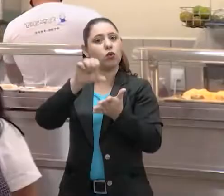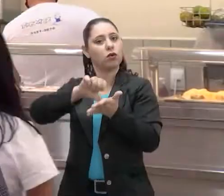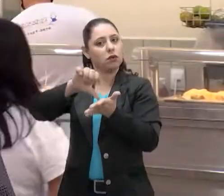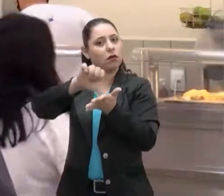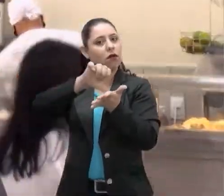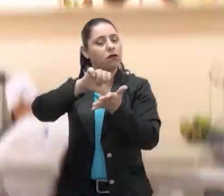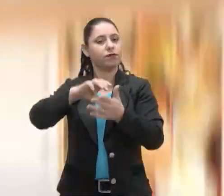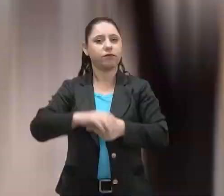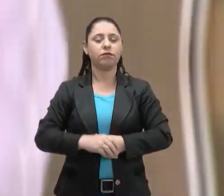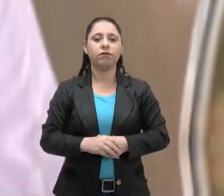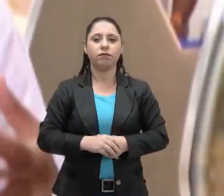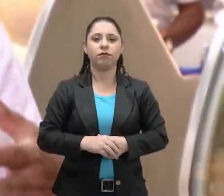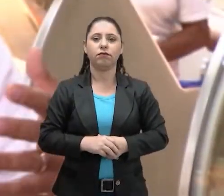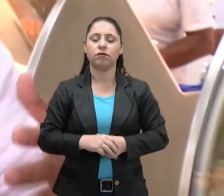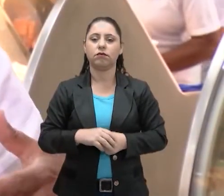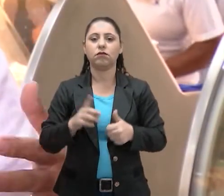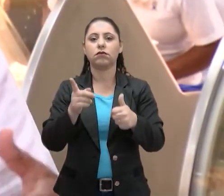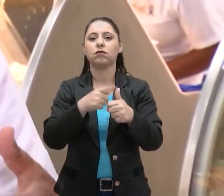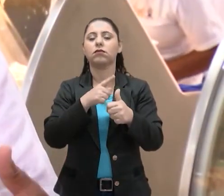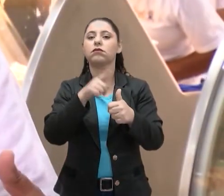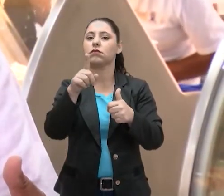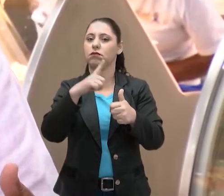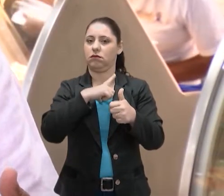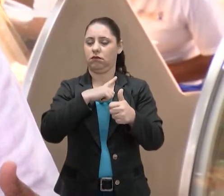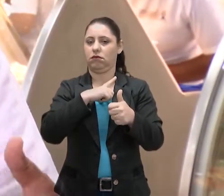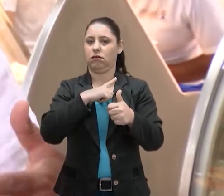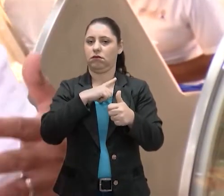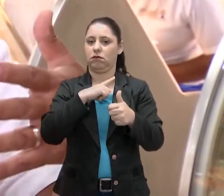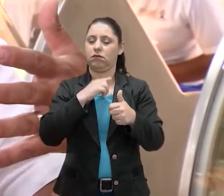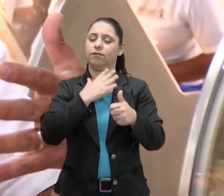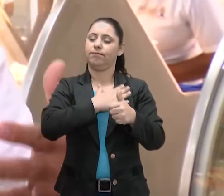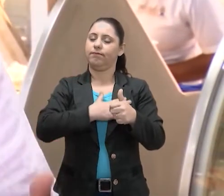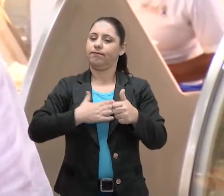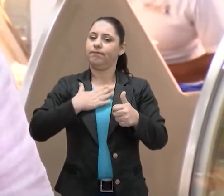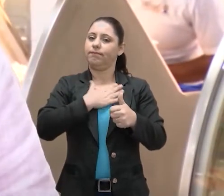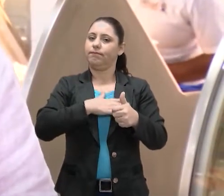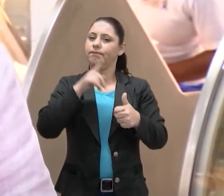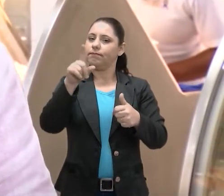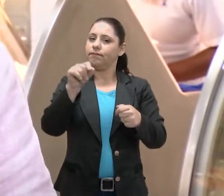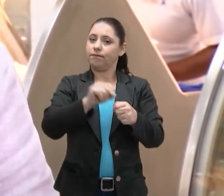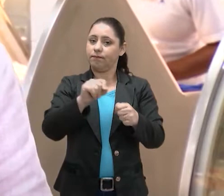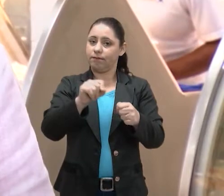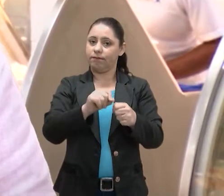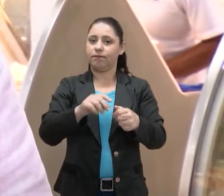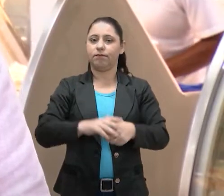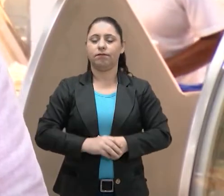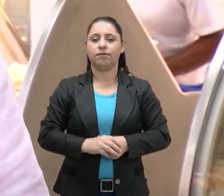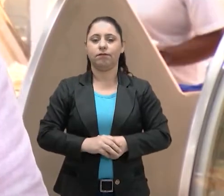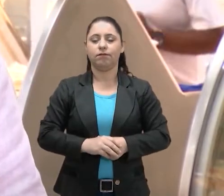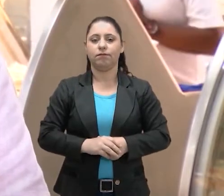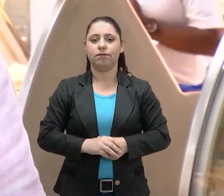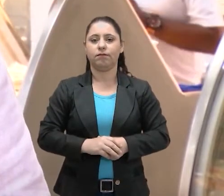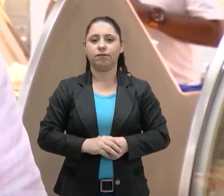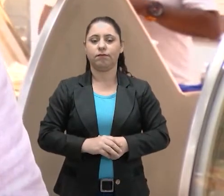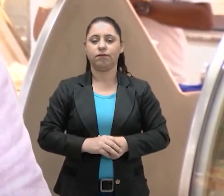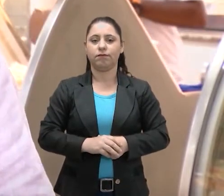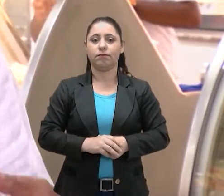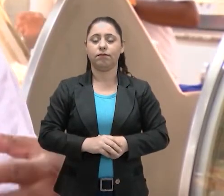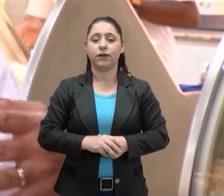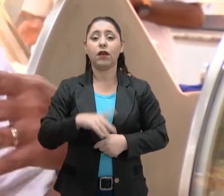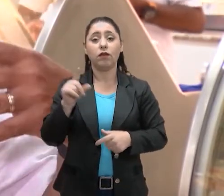segunda unidade. A primeira coisa que você tem que ter é prazer naquilo que você faz,